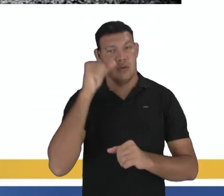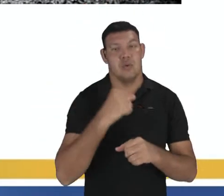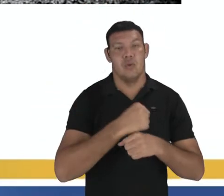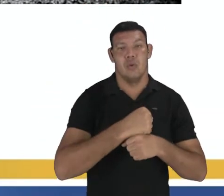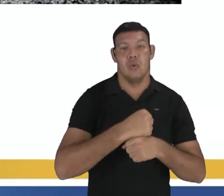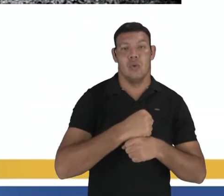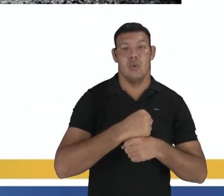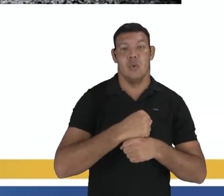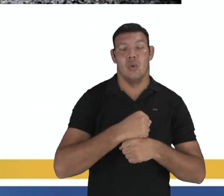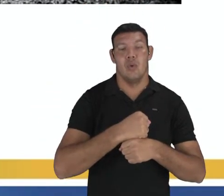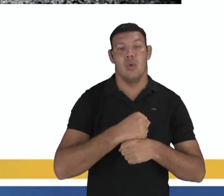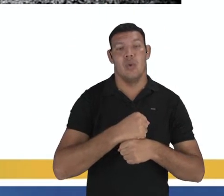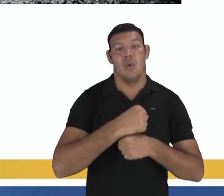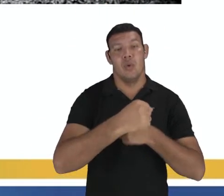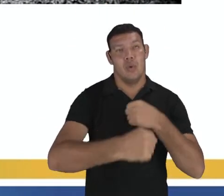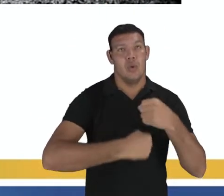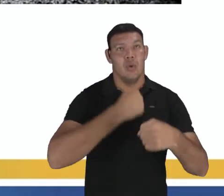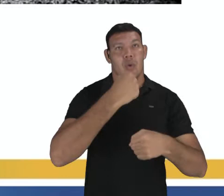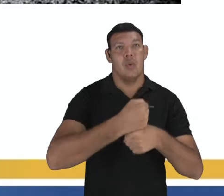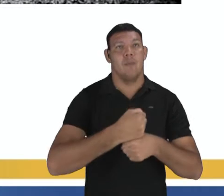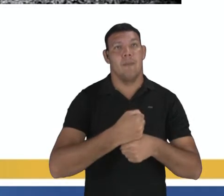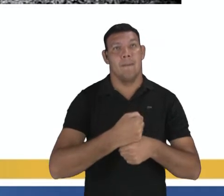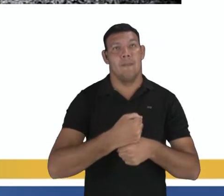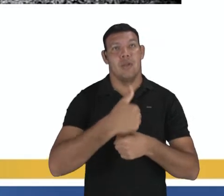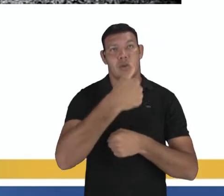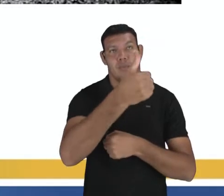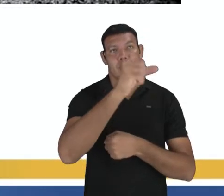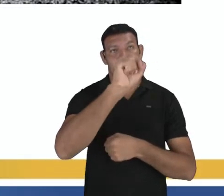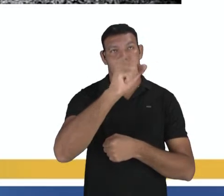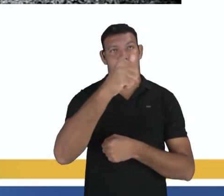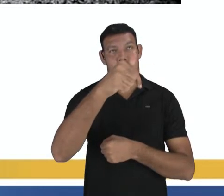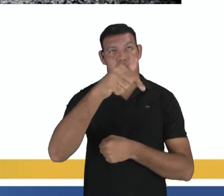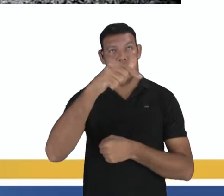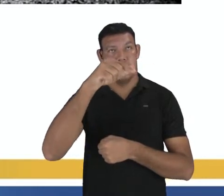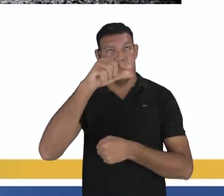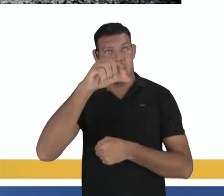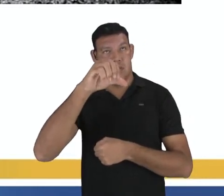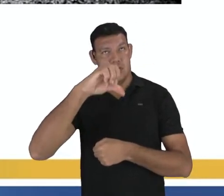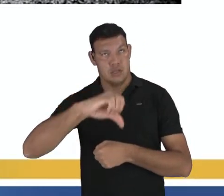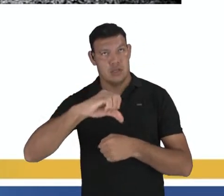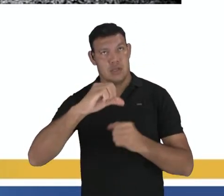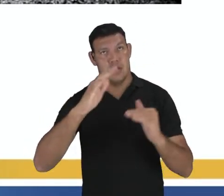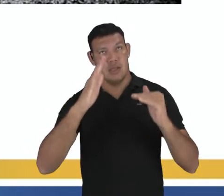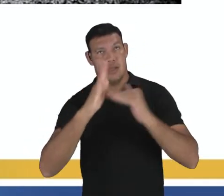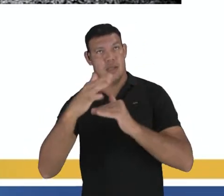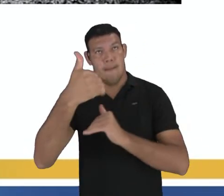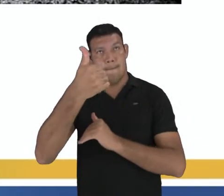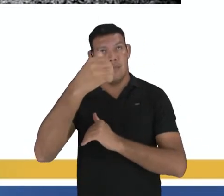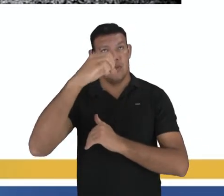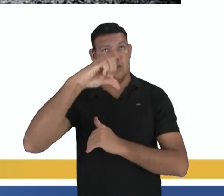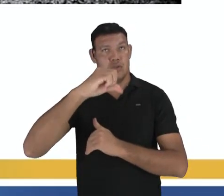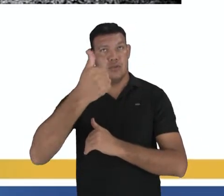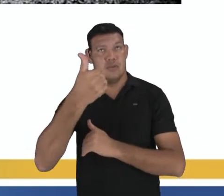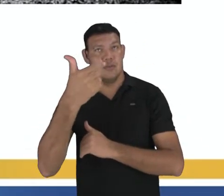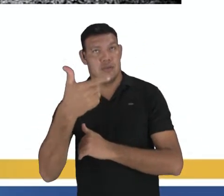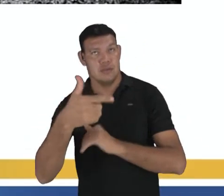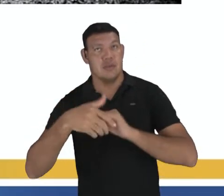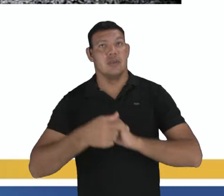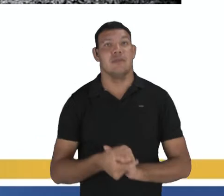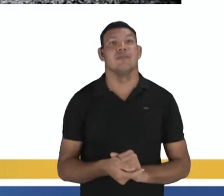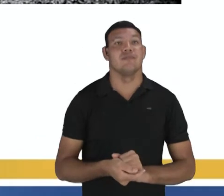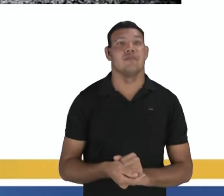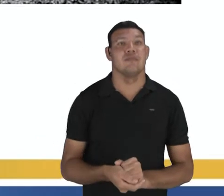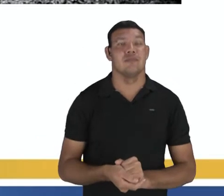de 1879 e 1912, né, esse, como eu disse para vocês, conhecido como o primeiro surto da borracha, o ciclo,